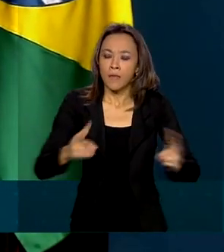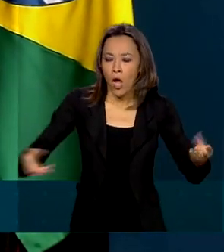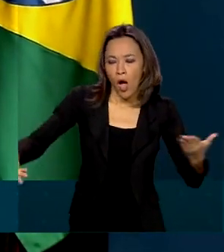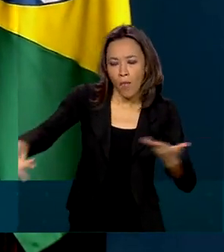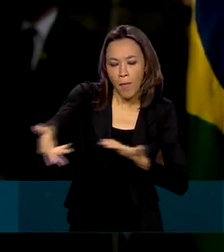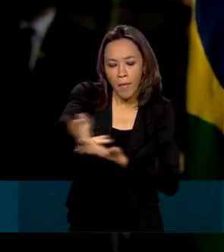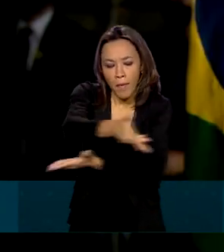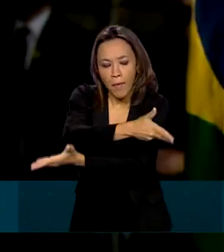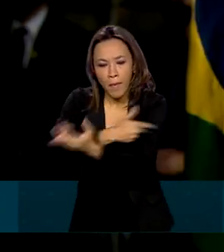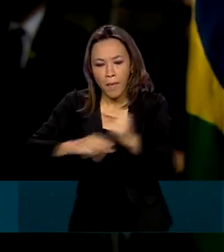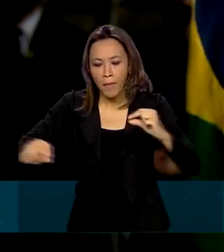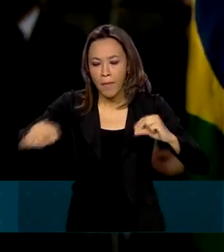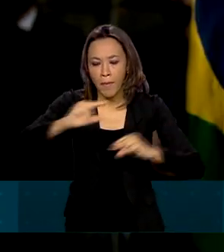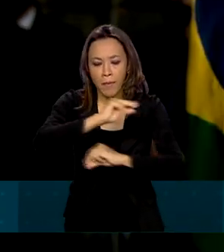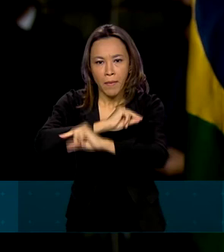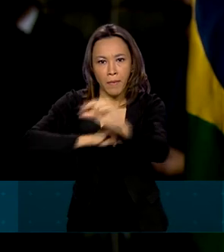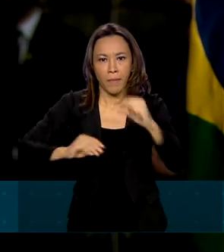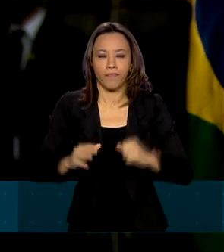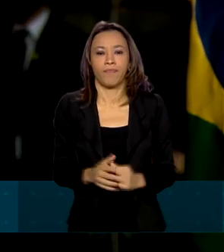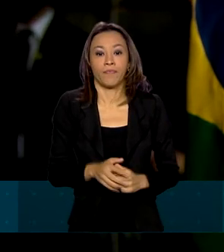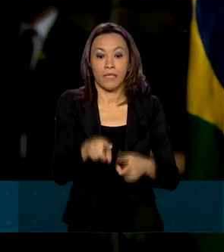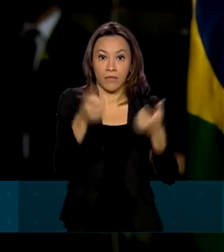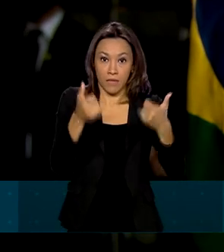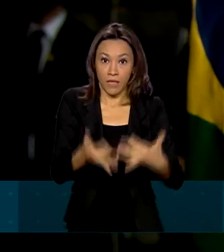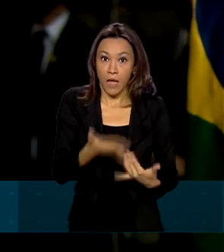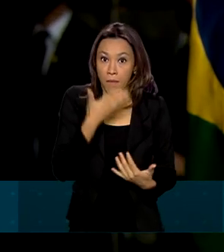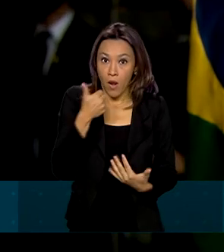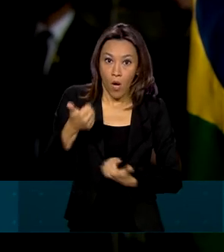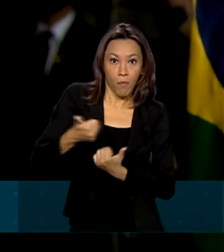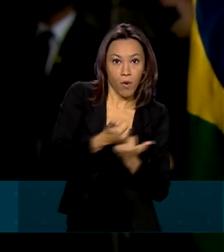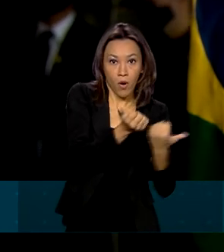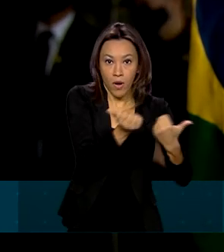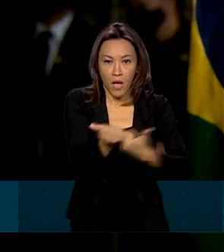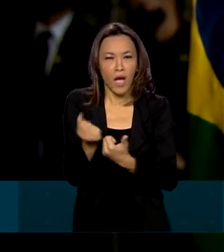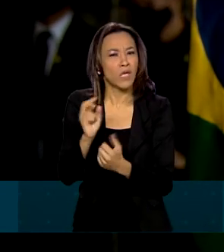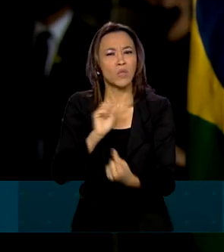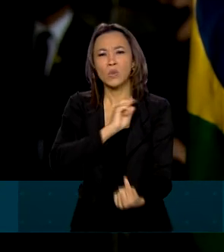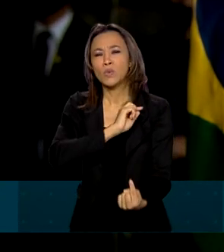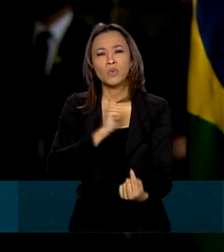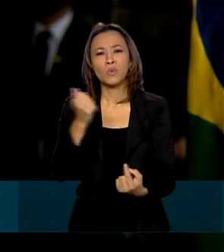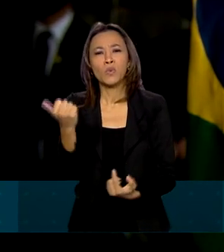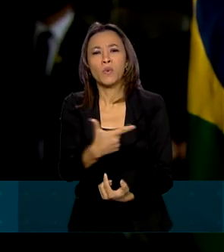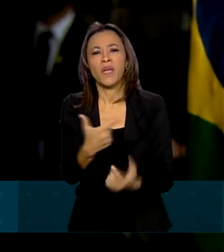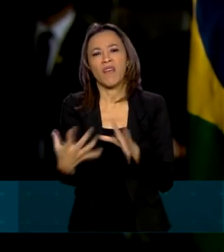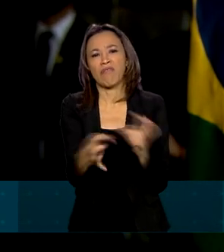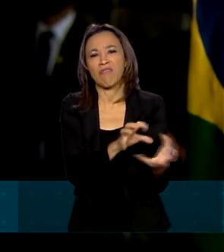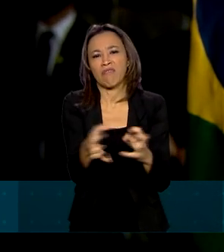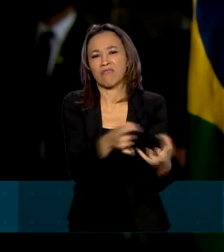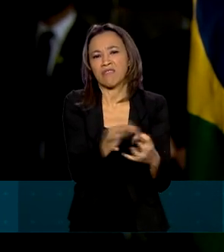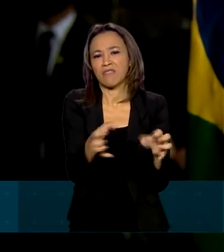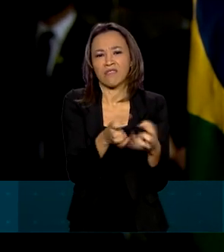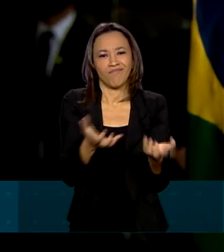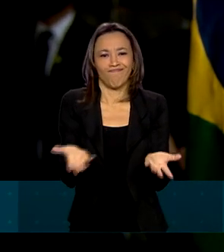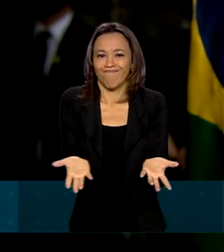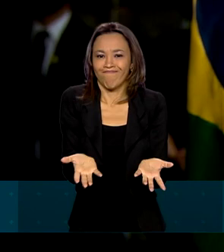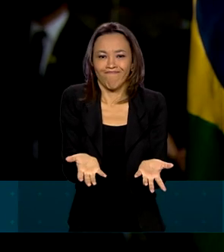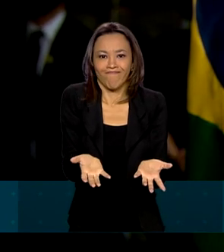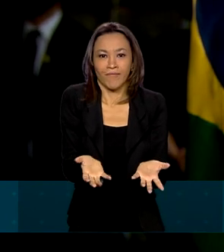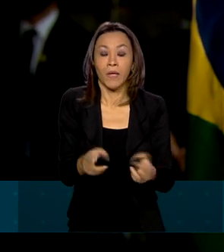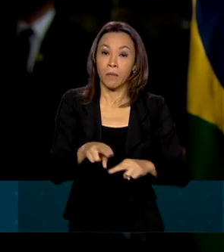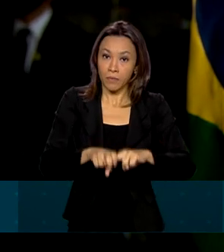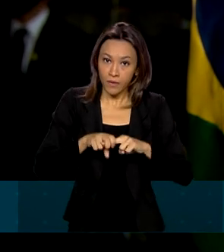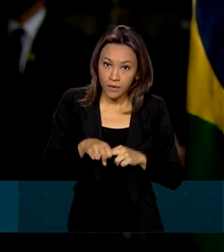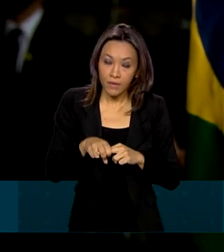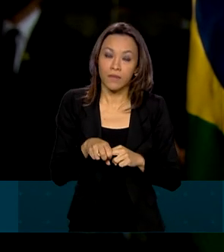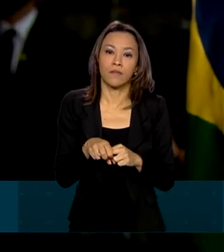e o diálogo é melhor com operar do que ele te ligar é por